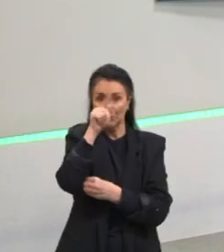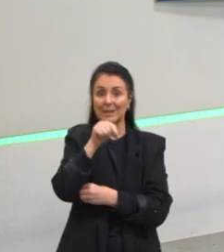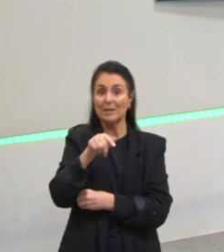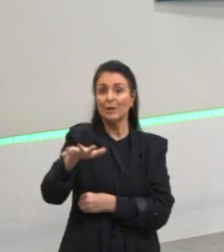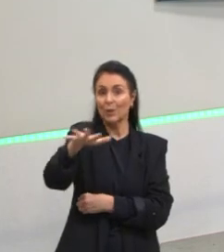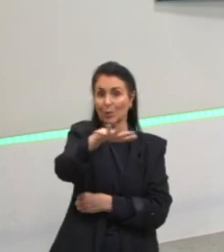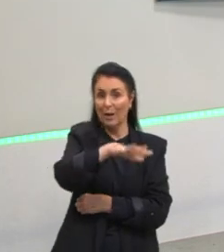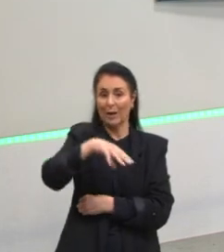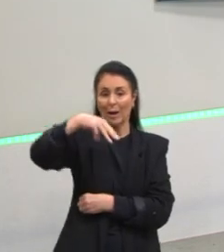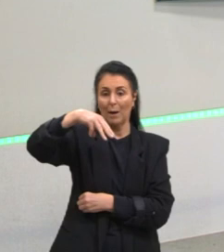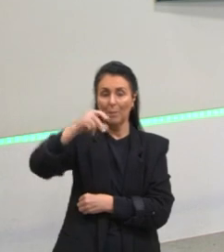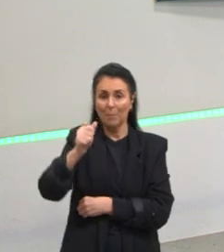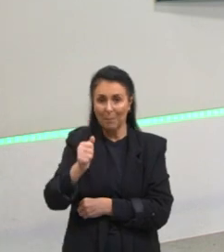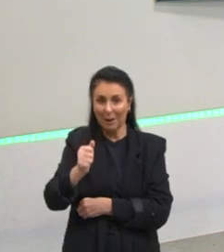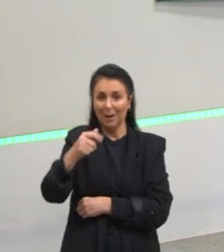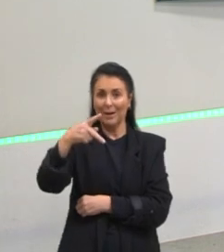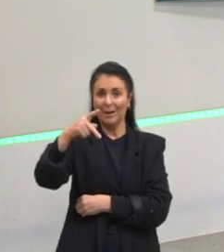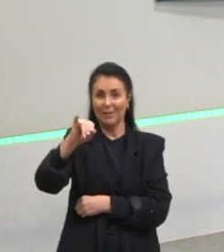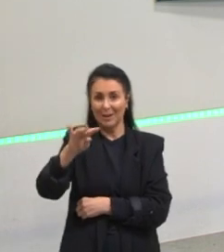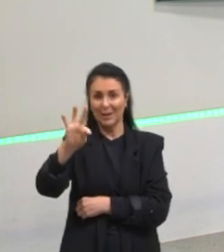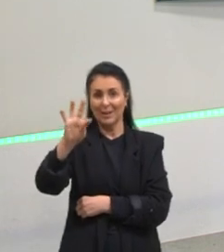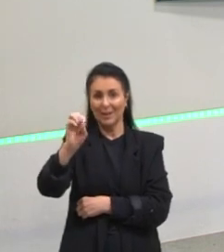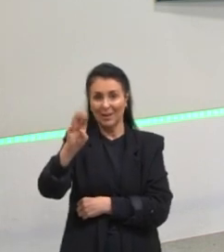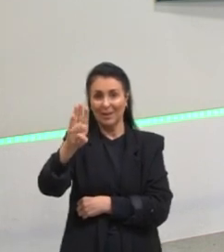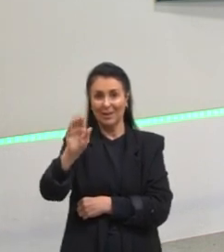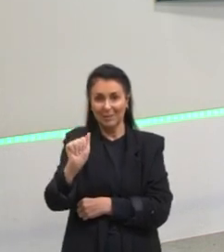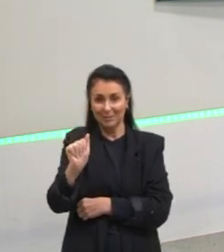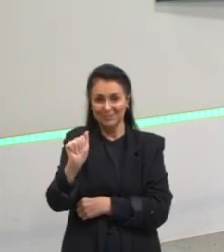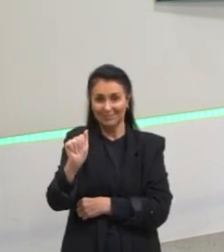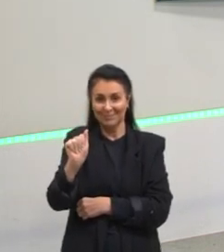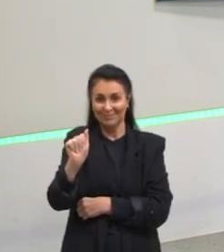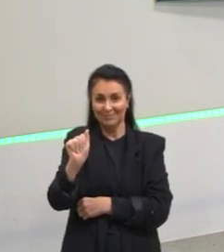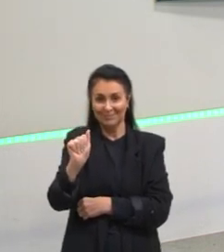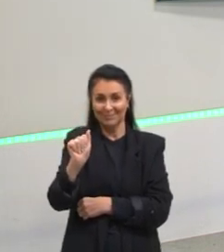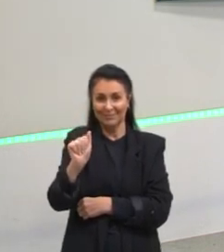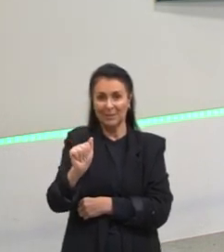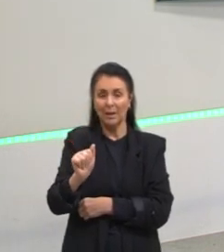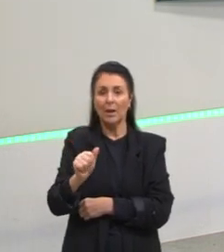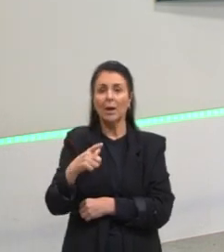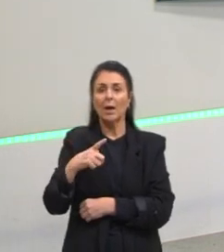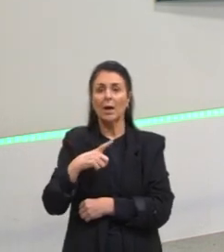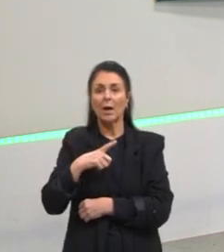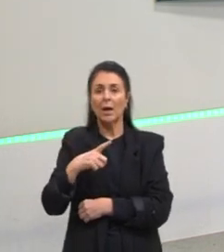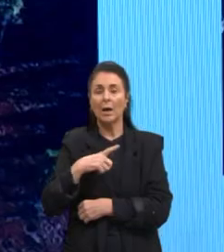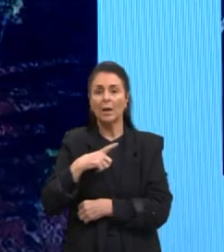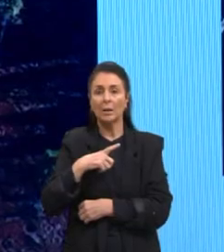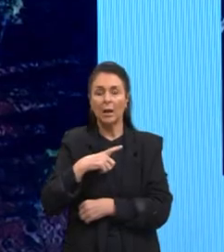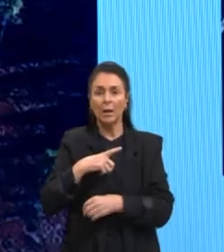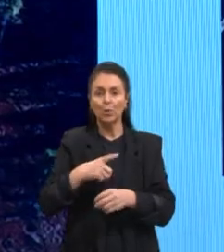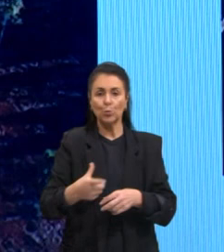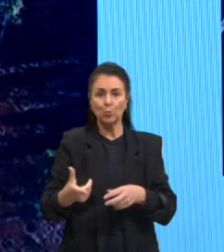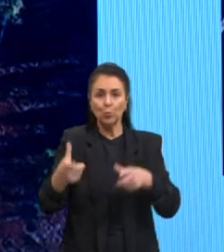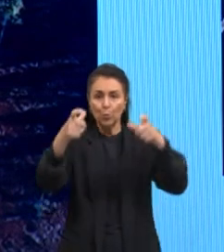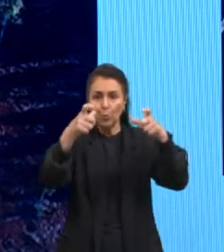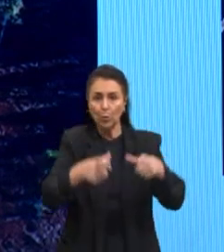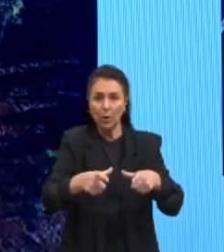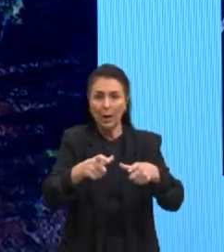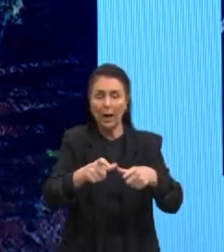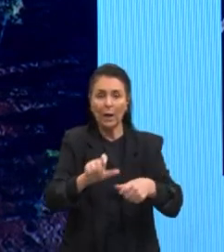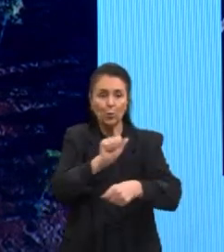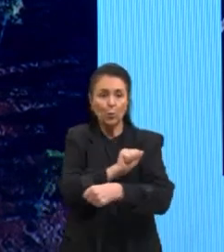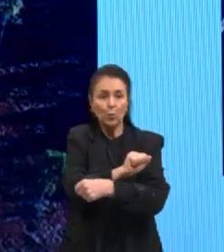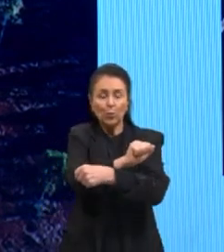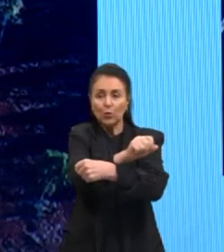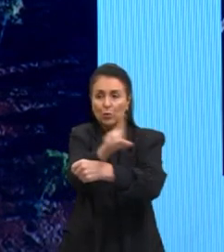vocês vai ter uma outra olha como é que é a produção na região do mapitoba Ó com pivô é extremamente irrigada ó